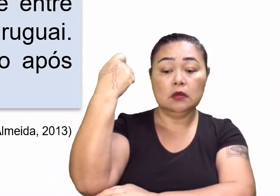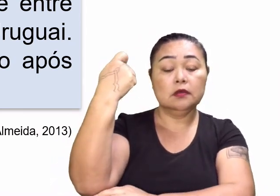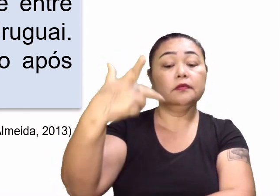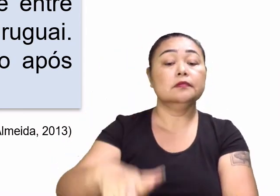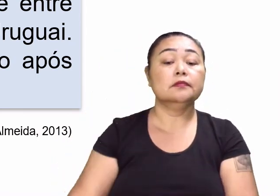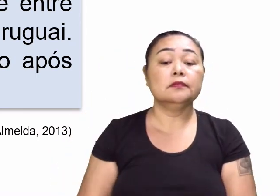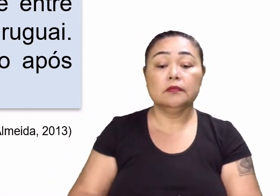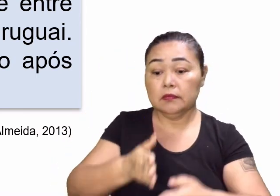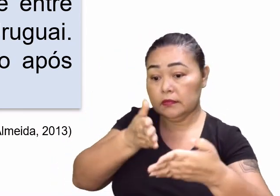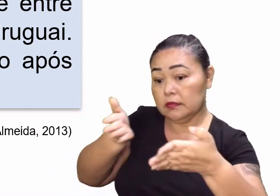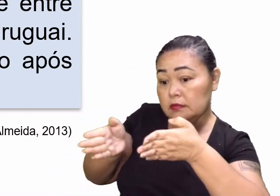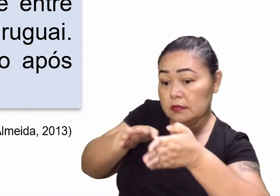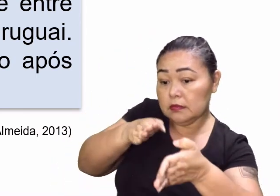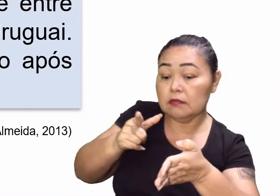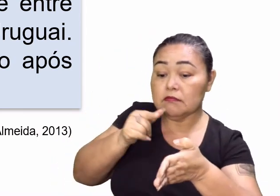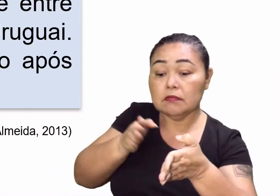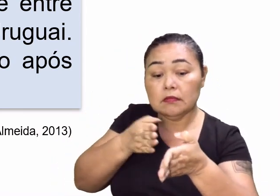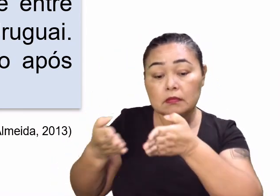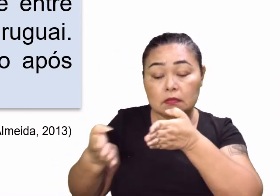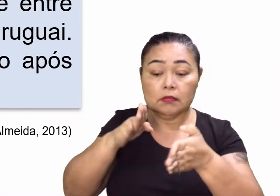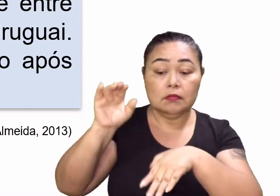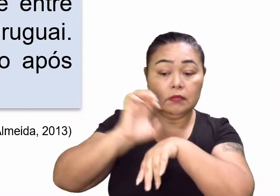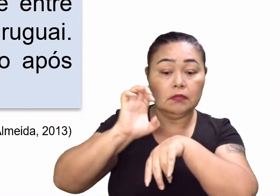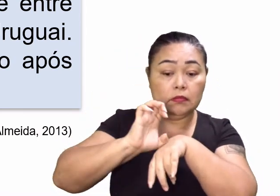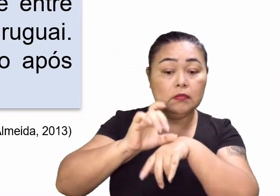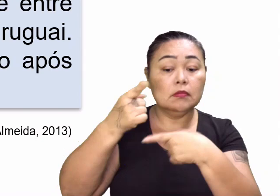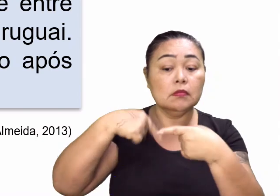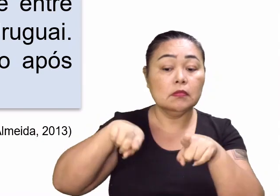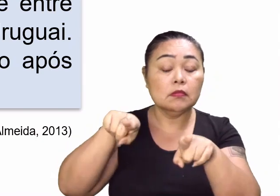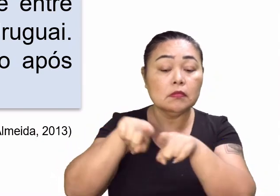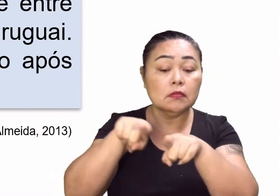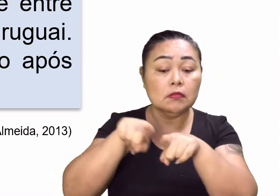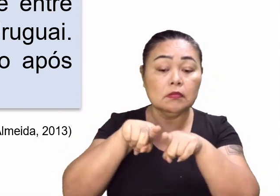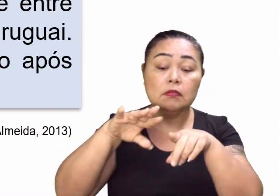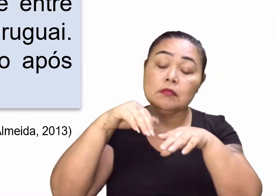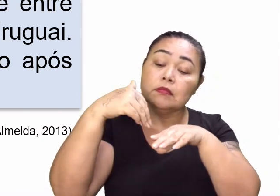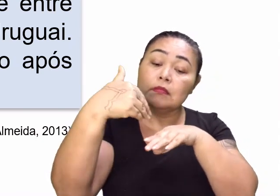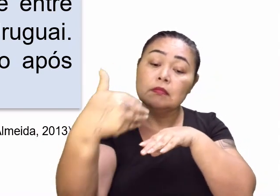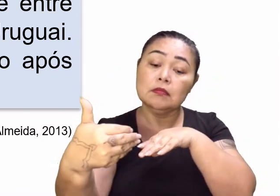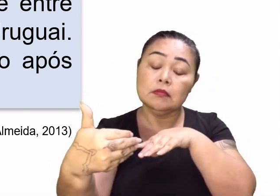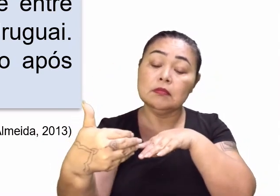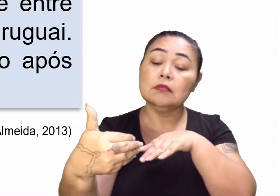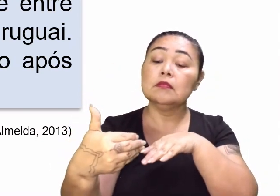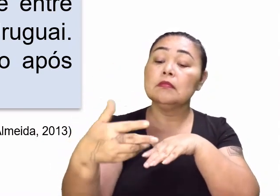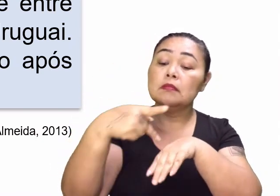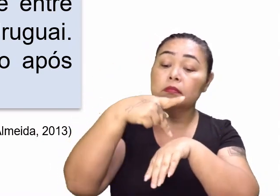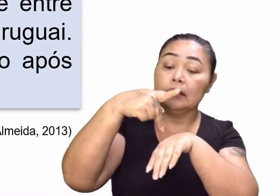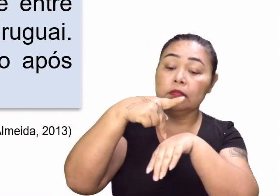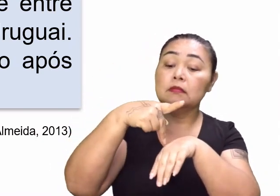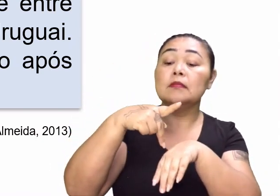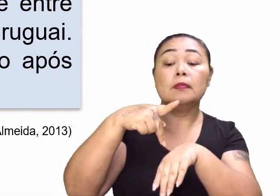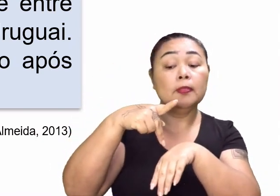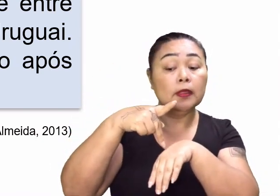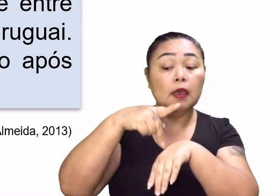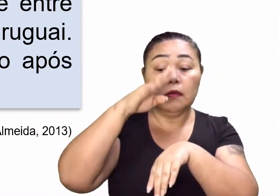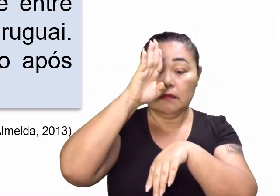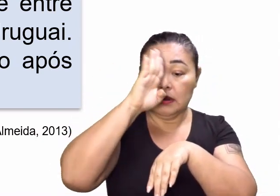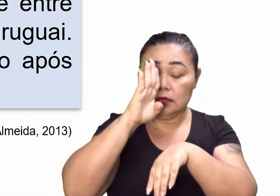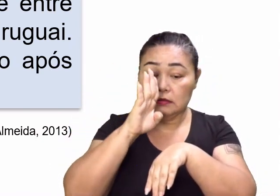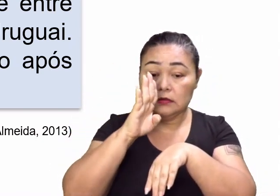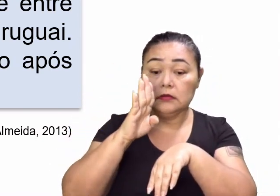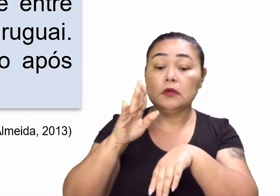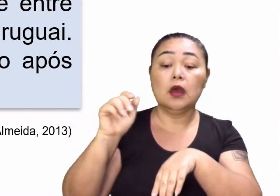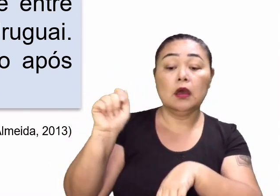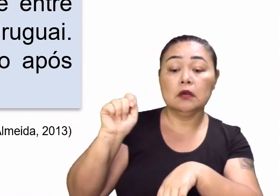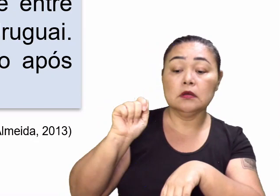Rio Grande do Sul. Ele também faz fronteira entre Brasil e Argentina